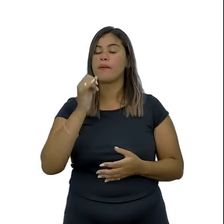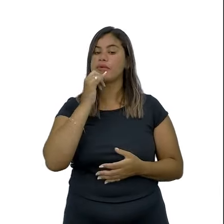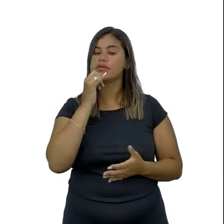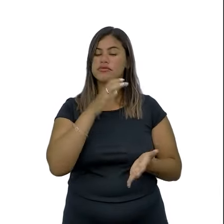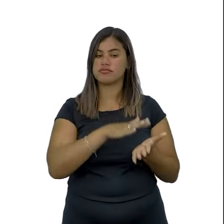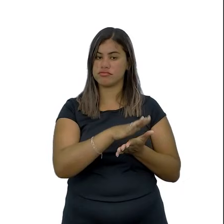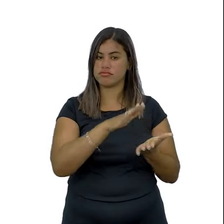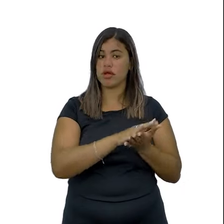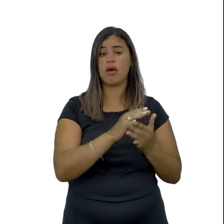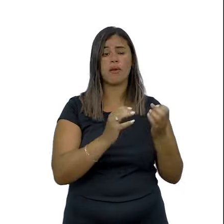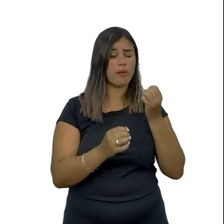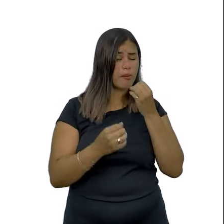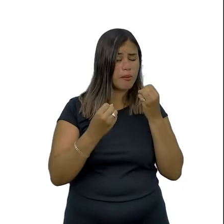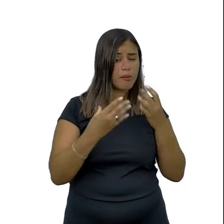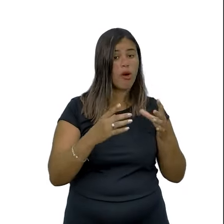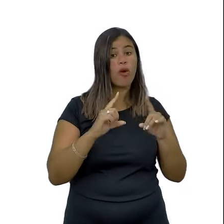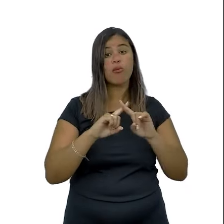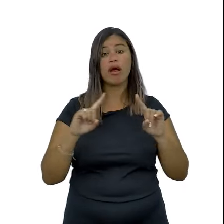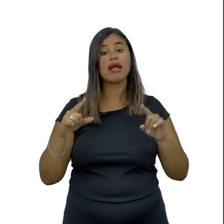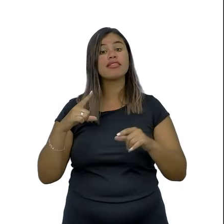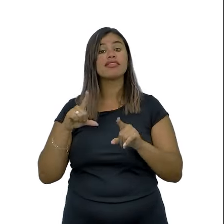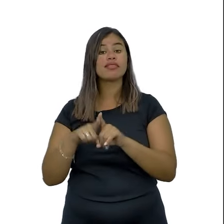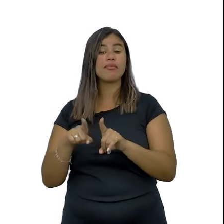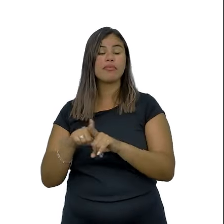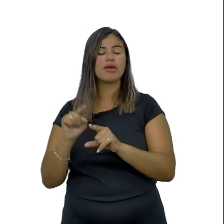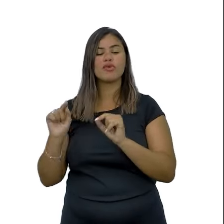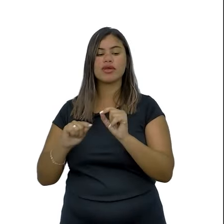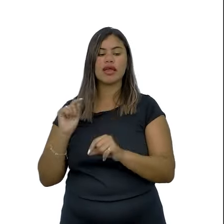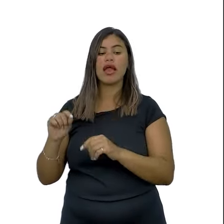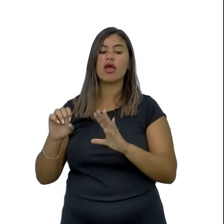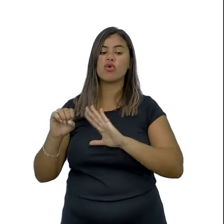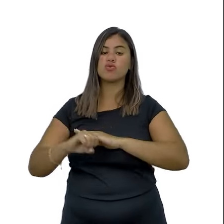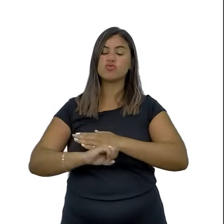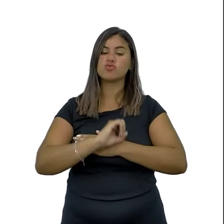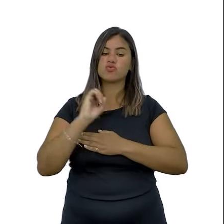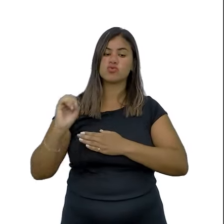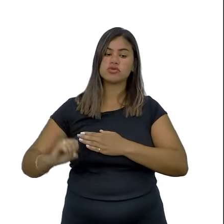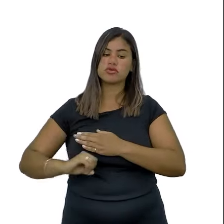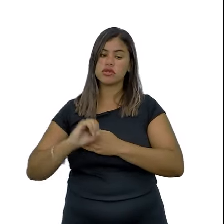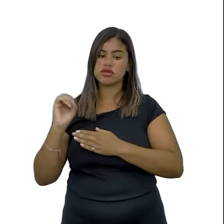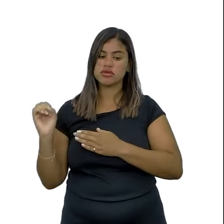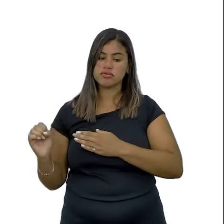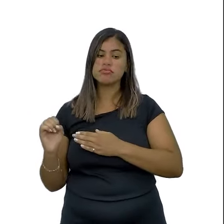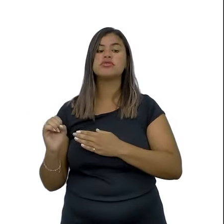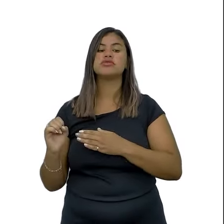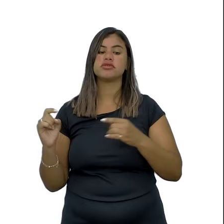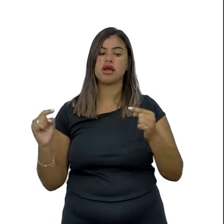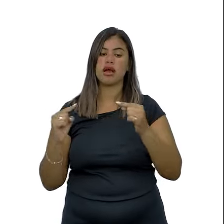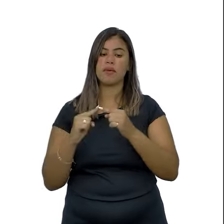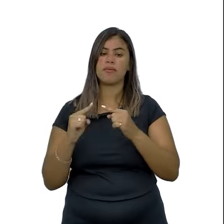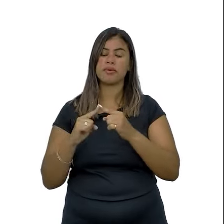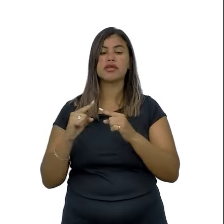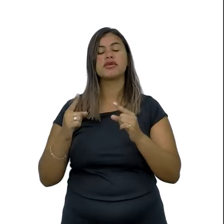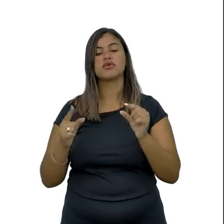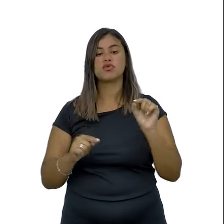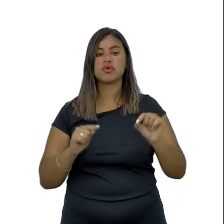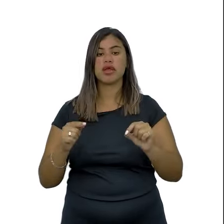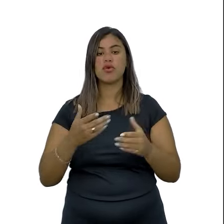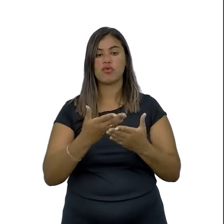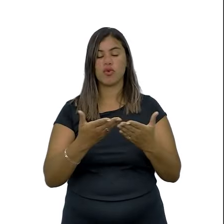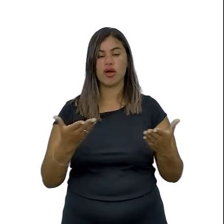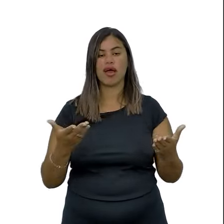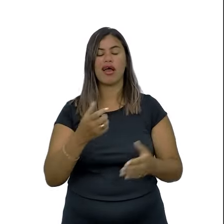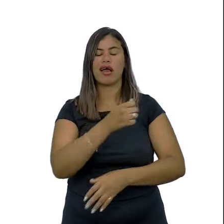Mídias, ele dispõe de vários recursos que você e os estudantes podem utilizar para o desenvolvimento de uma aula, para